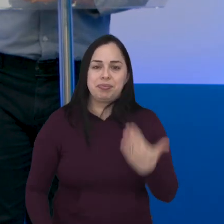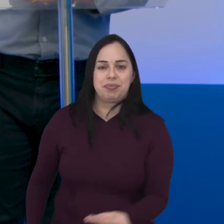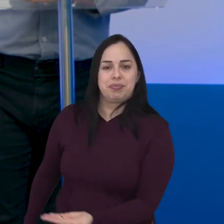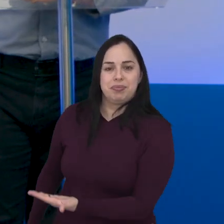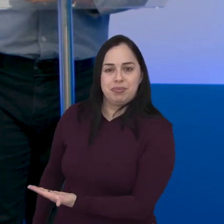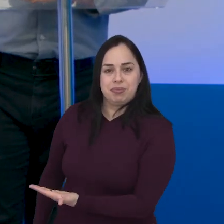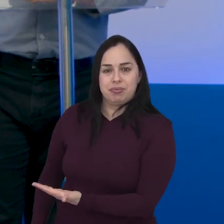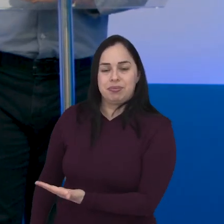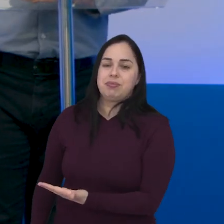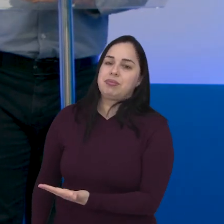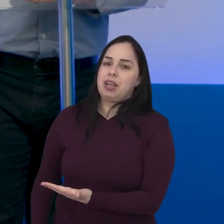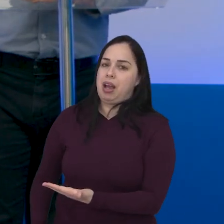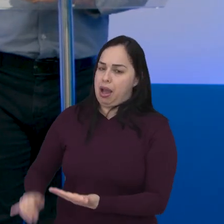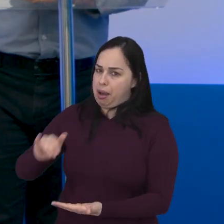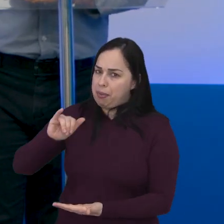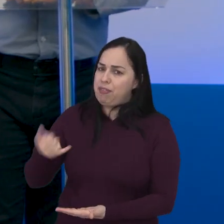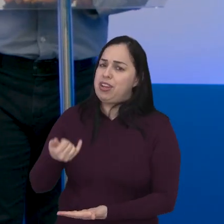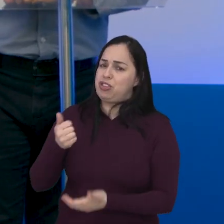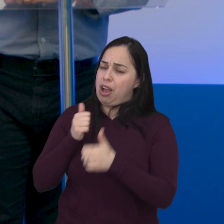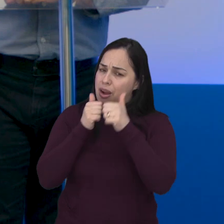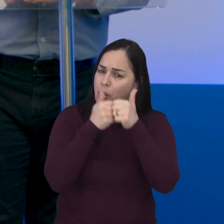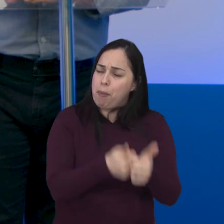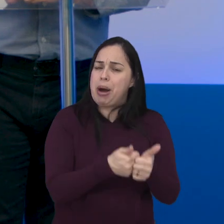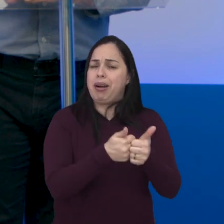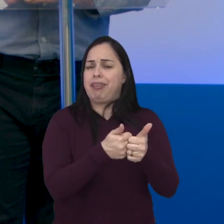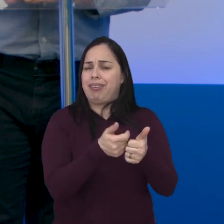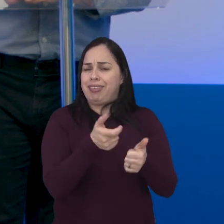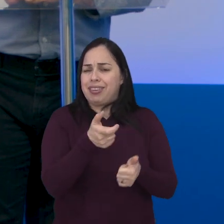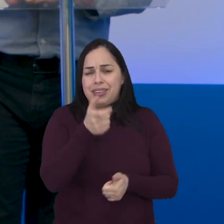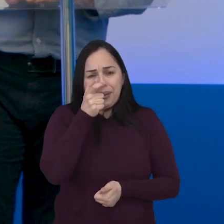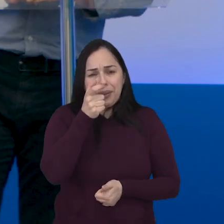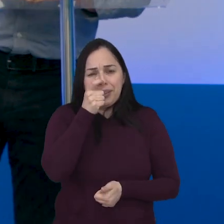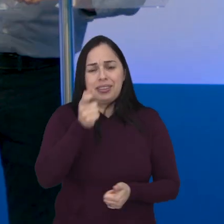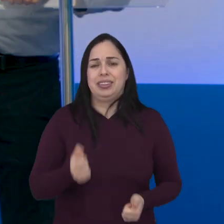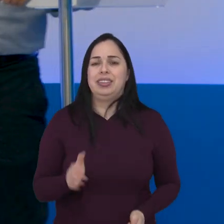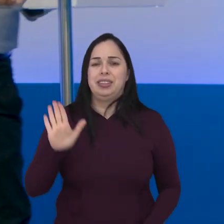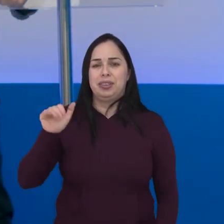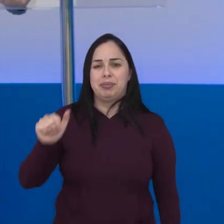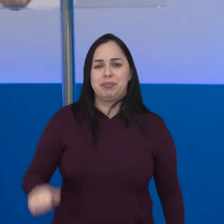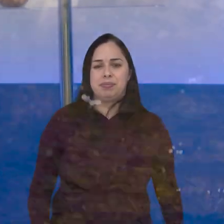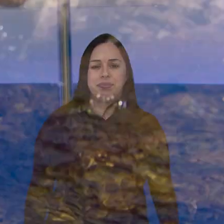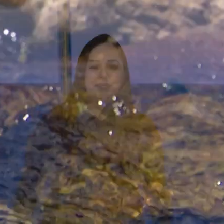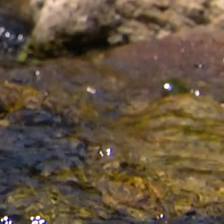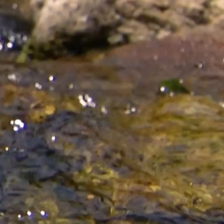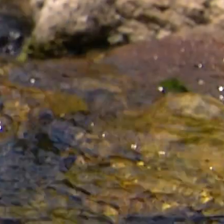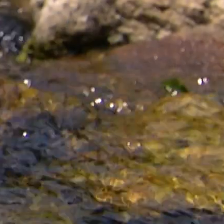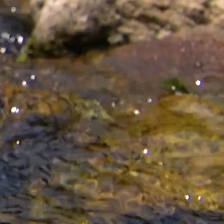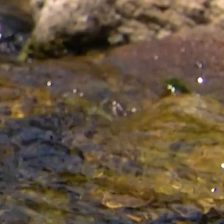aqui na tela, então vai lá e acompanhe o nosso trabalho também no meio digital. Até mais!